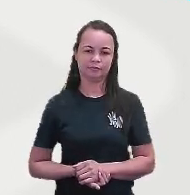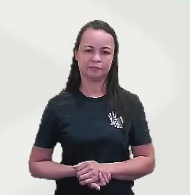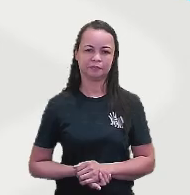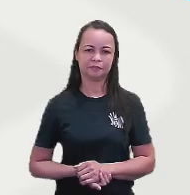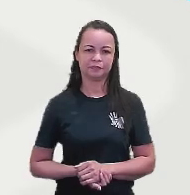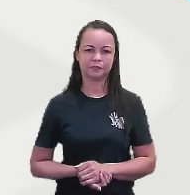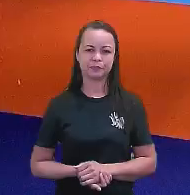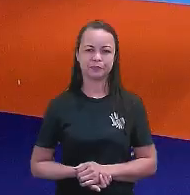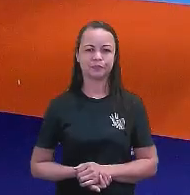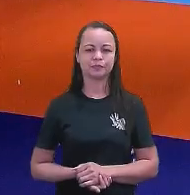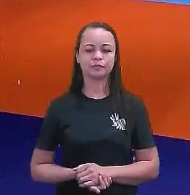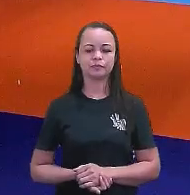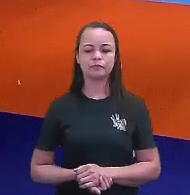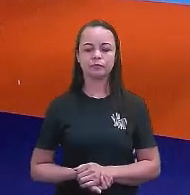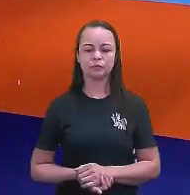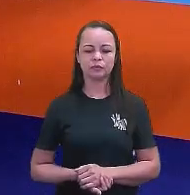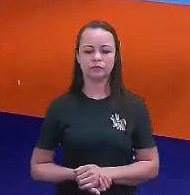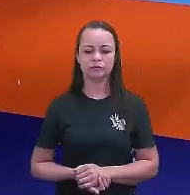bem.